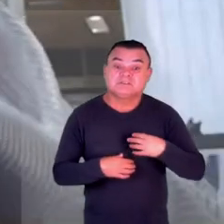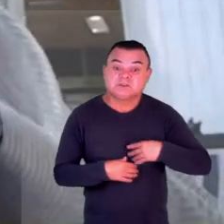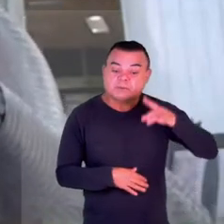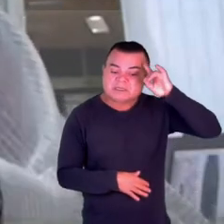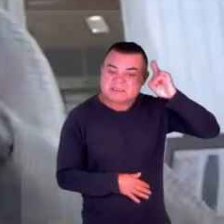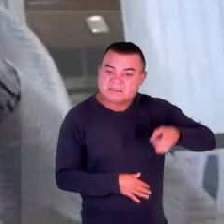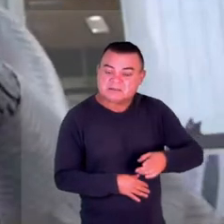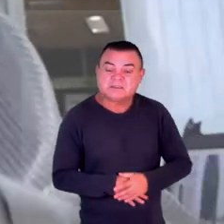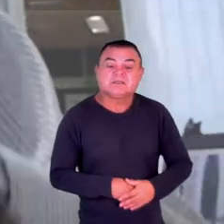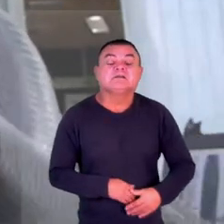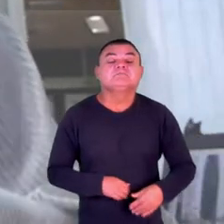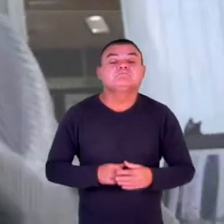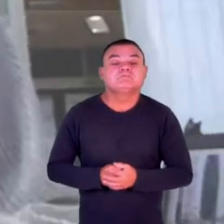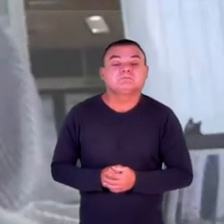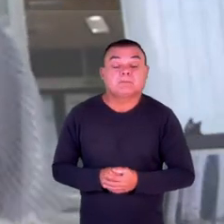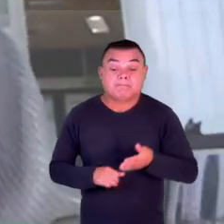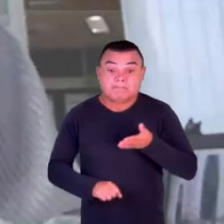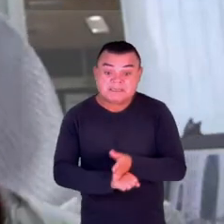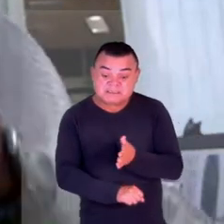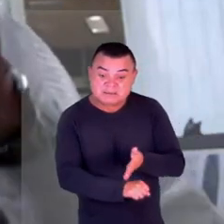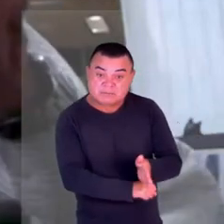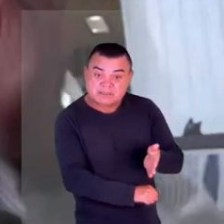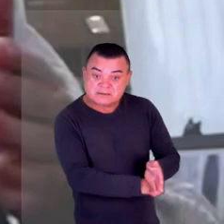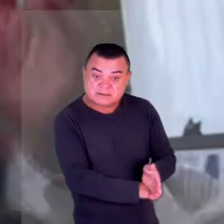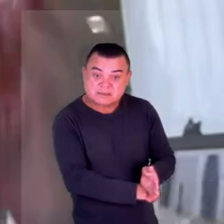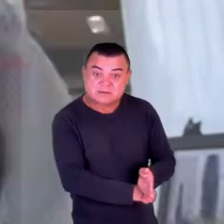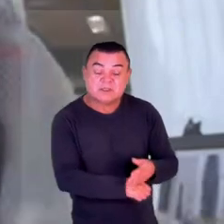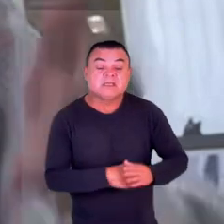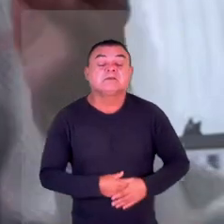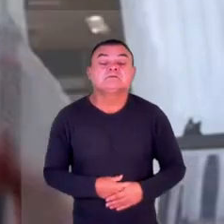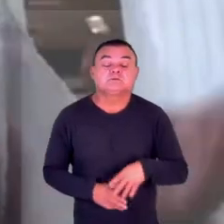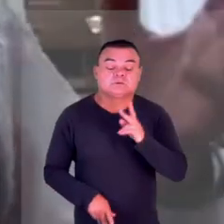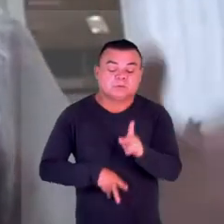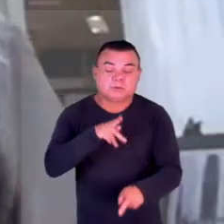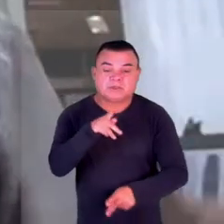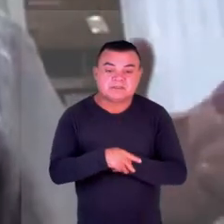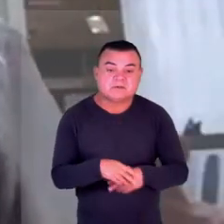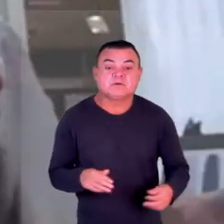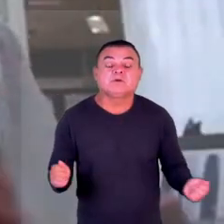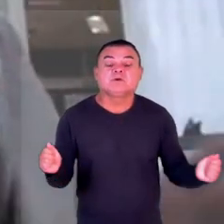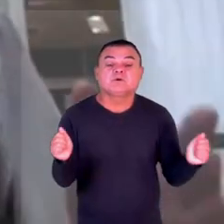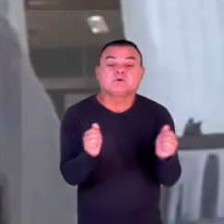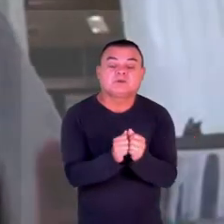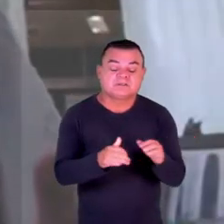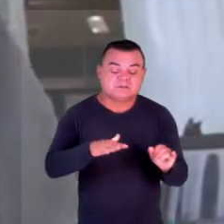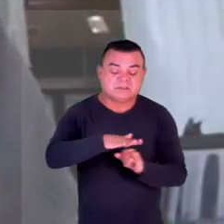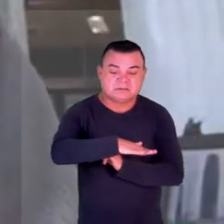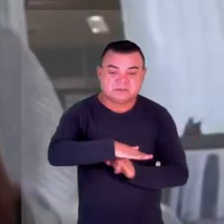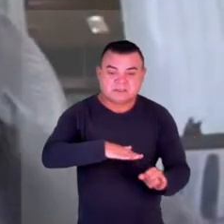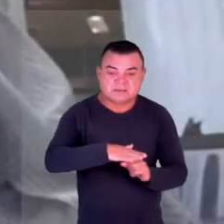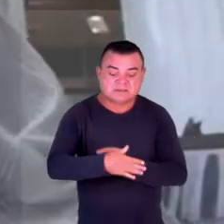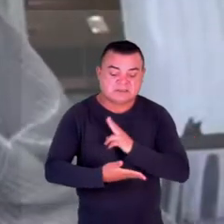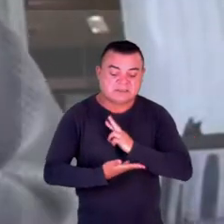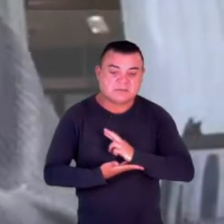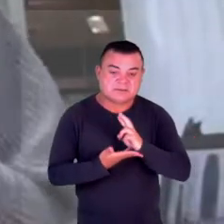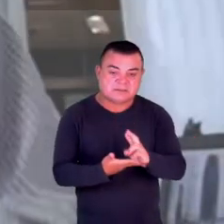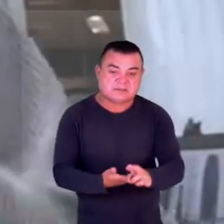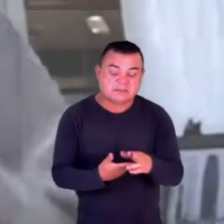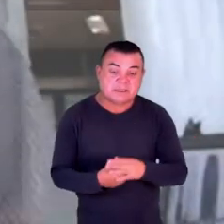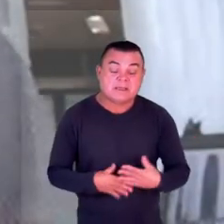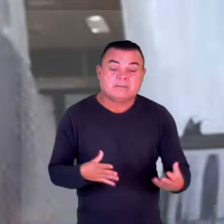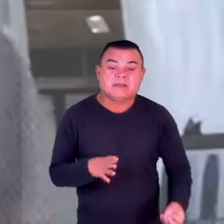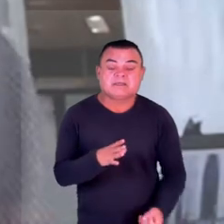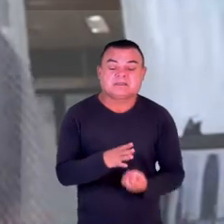estabelecer a obrigatória participação da população através das suas entidades representativas na